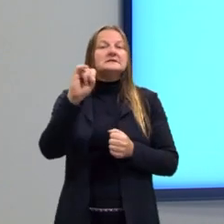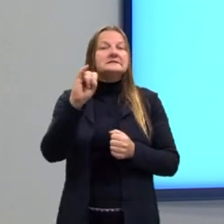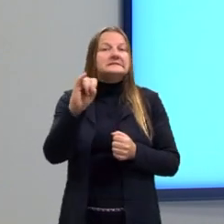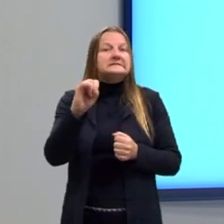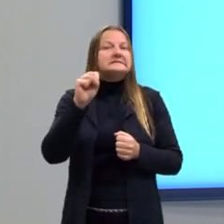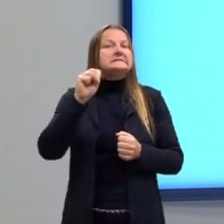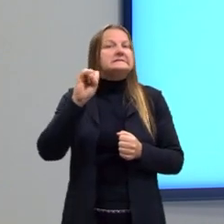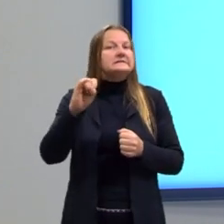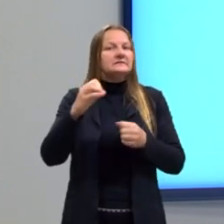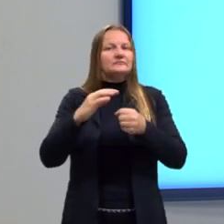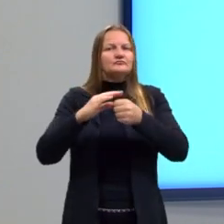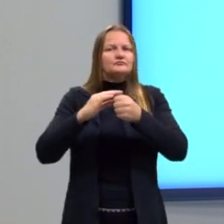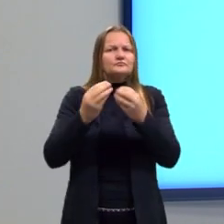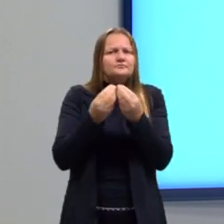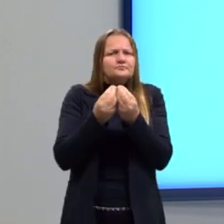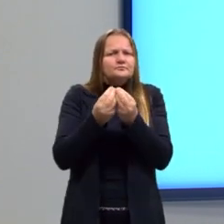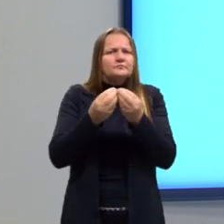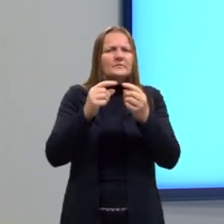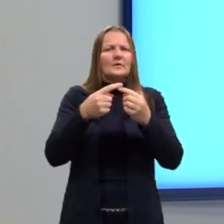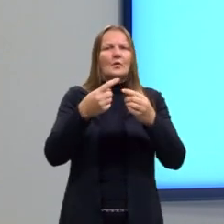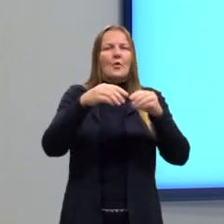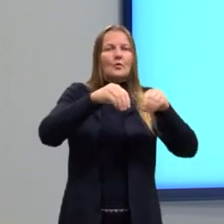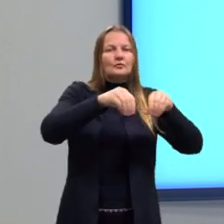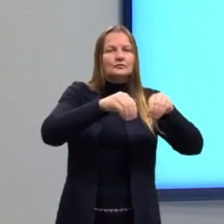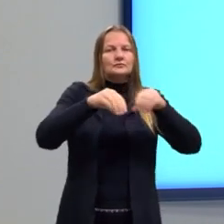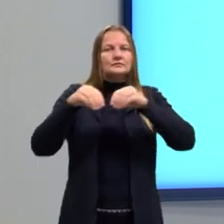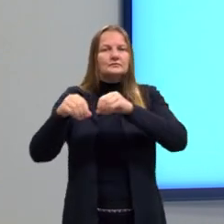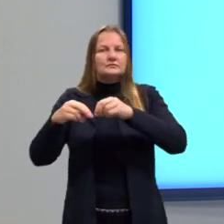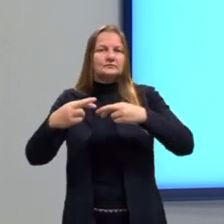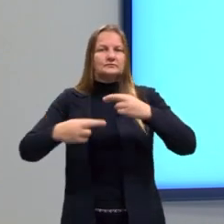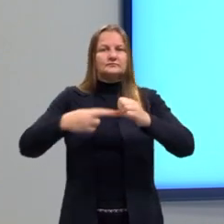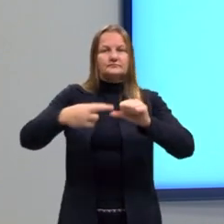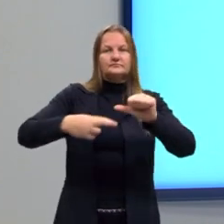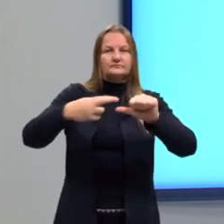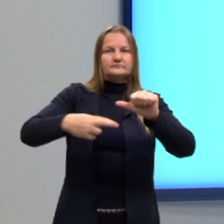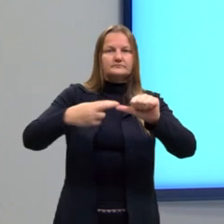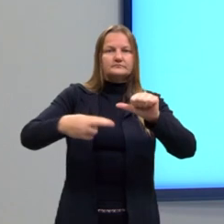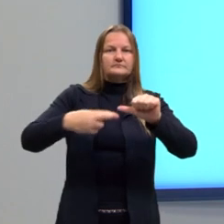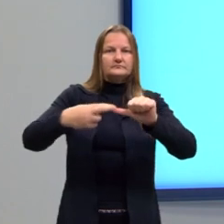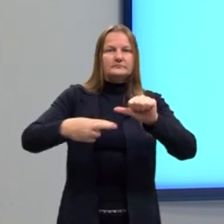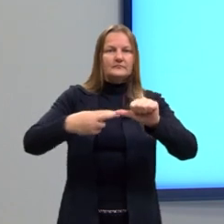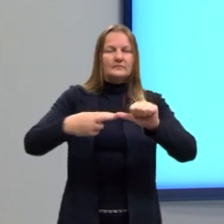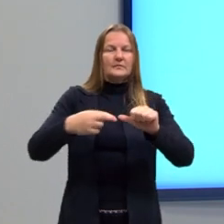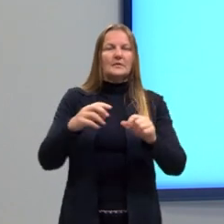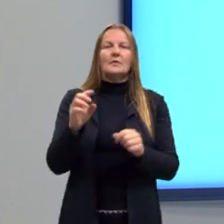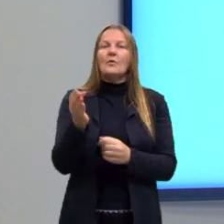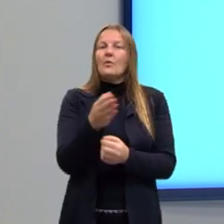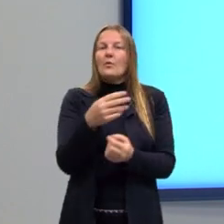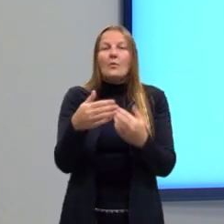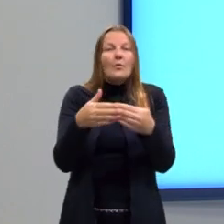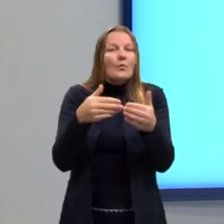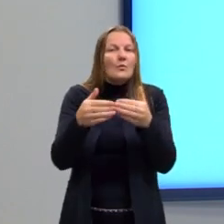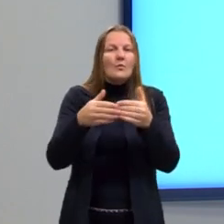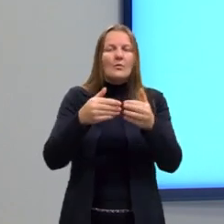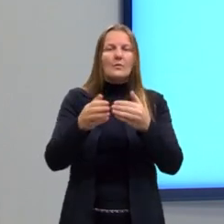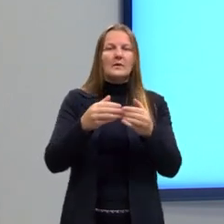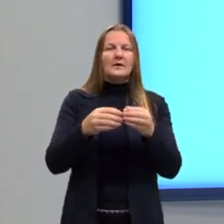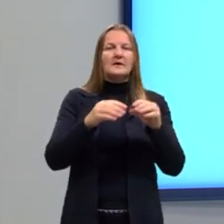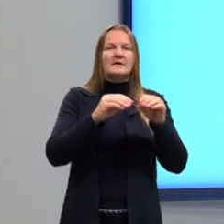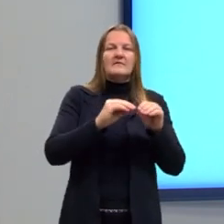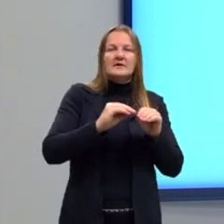sem alterar a concentração de um dos reagentes tá de qualquer um dos reagentes eu vou